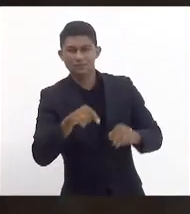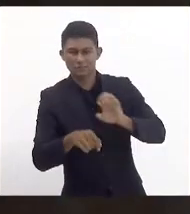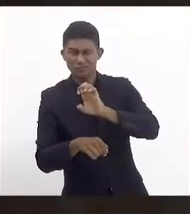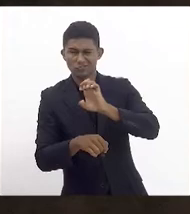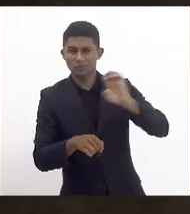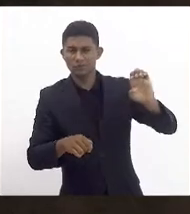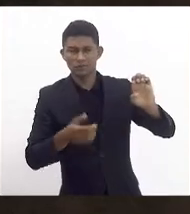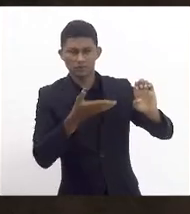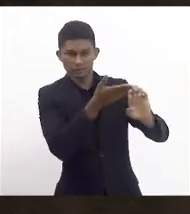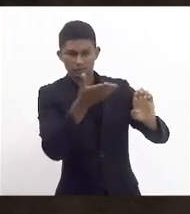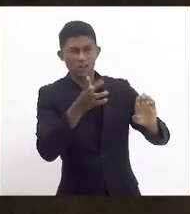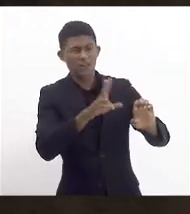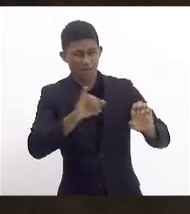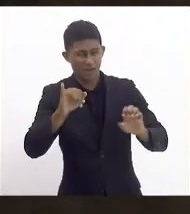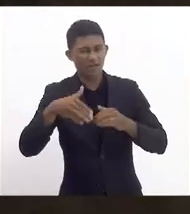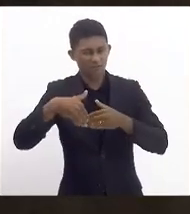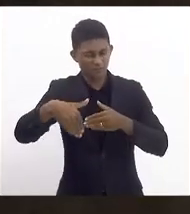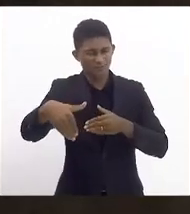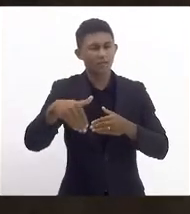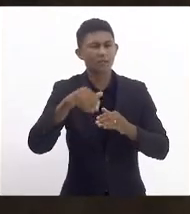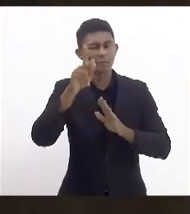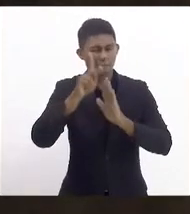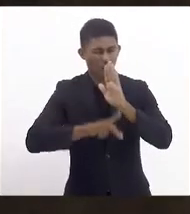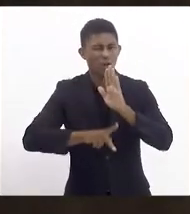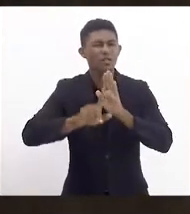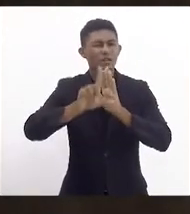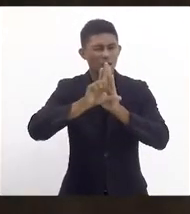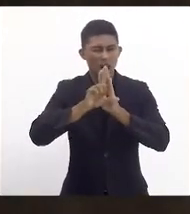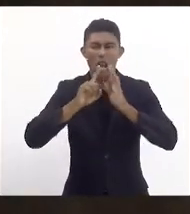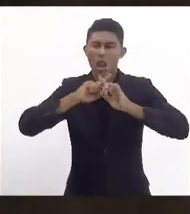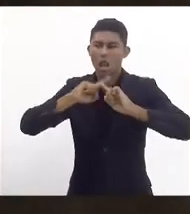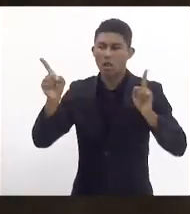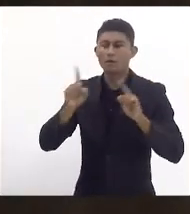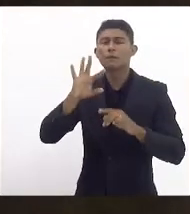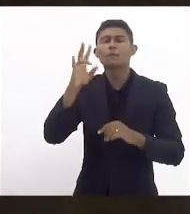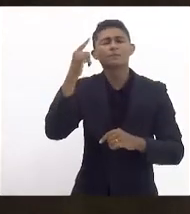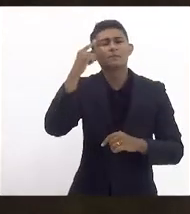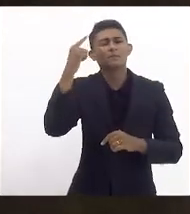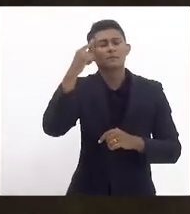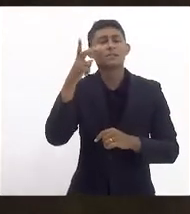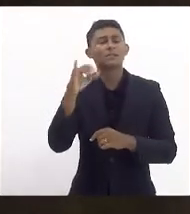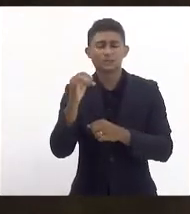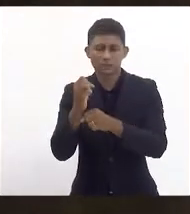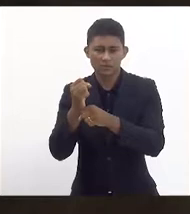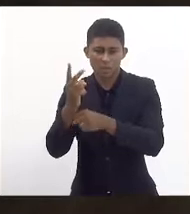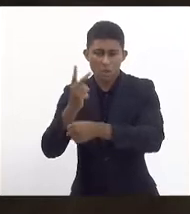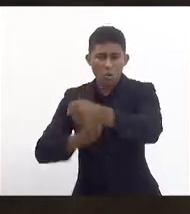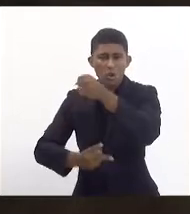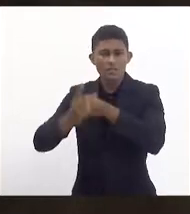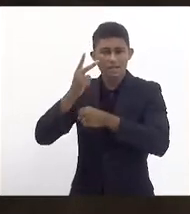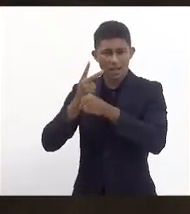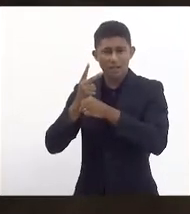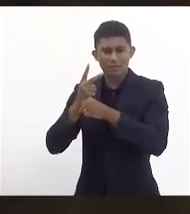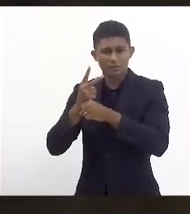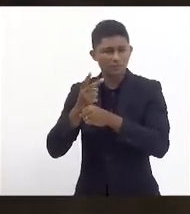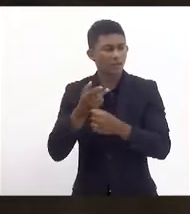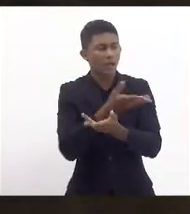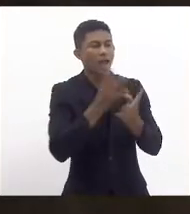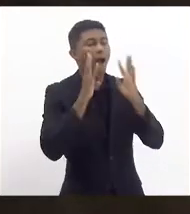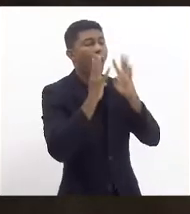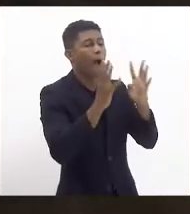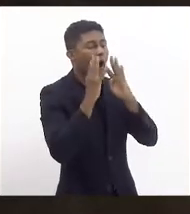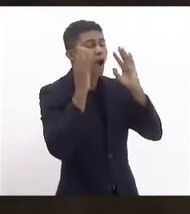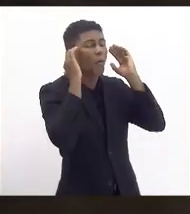bater no projeto daqui a pouco, há 2 anos atrás, como a nossa economia estaria hoje. Isso é só